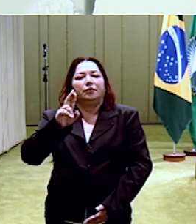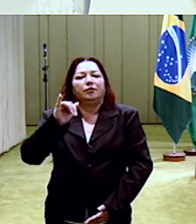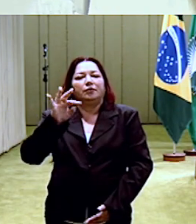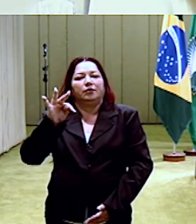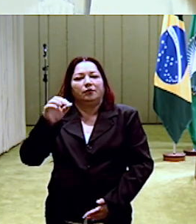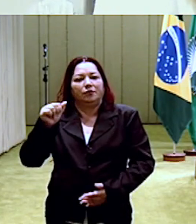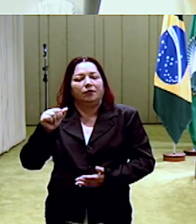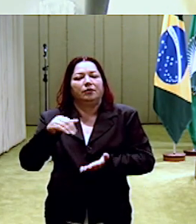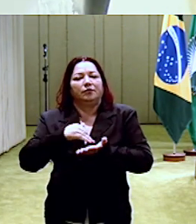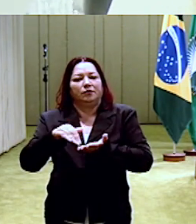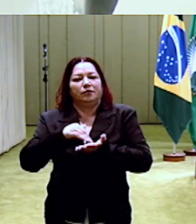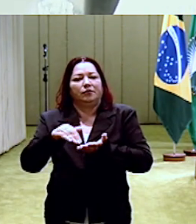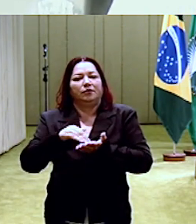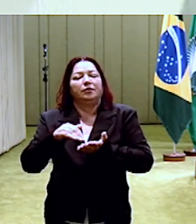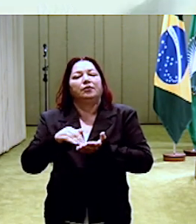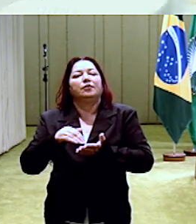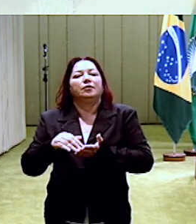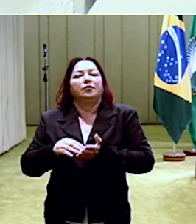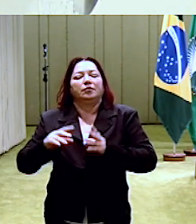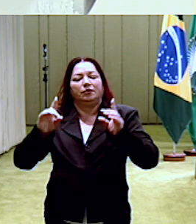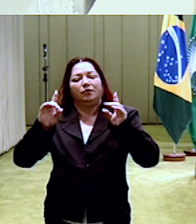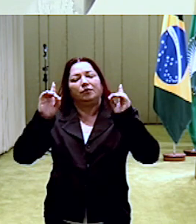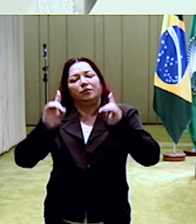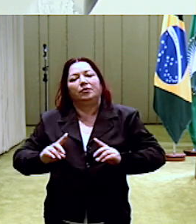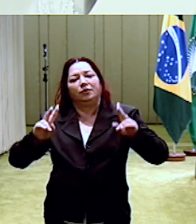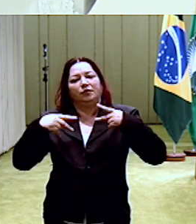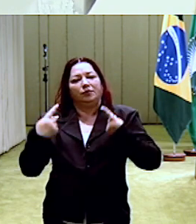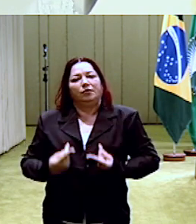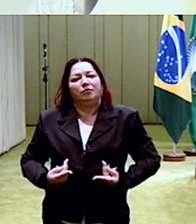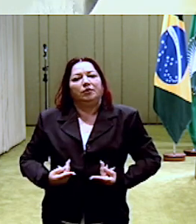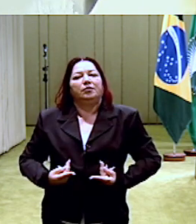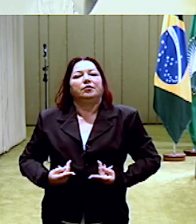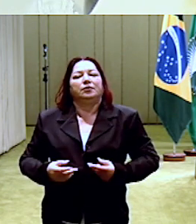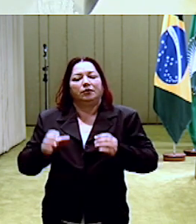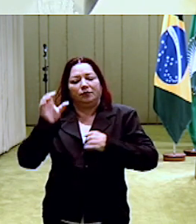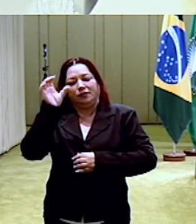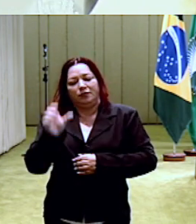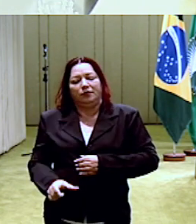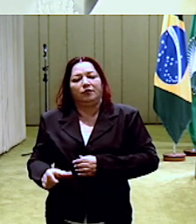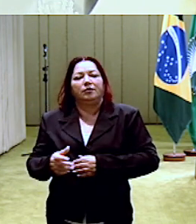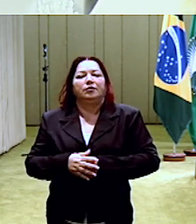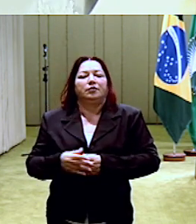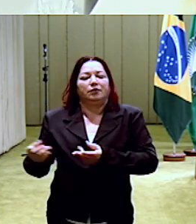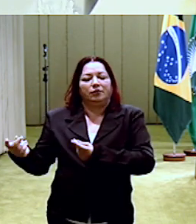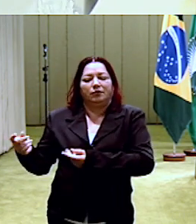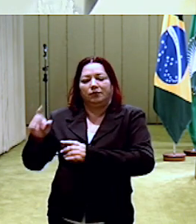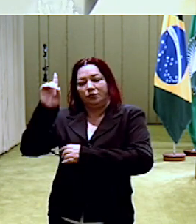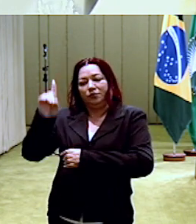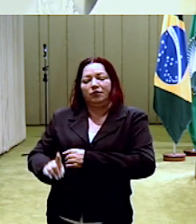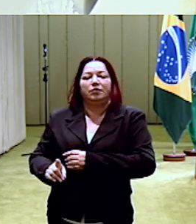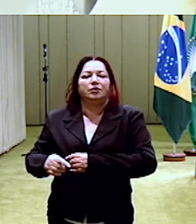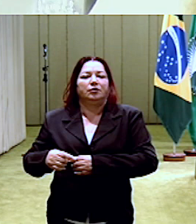de Oliveira, secretária executiva do Ministério dos Direitos Humanos e da Cidadania, nasceu no Rio de Janeiro. Ela é especialista em dinheiro público, Direito